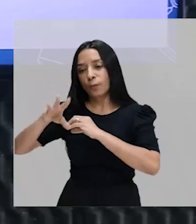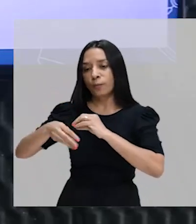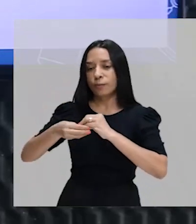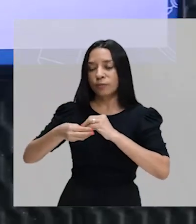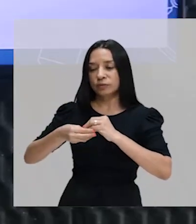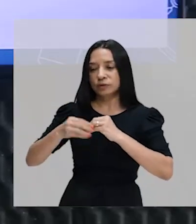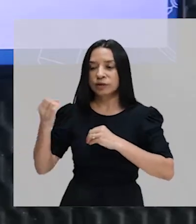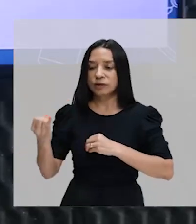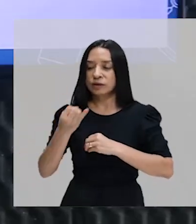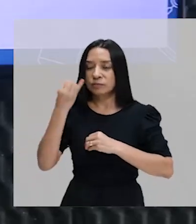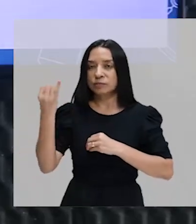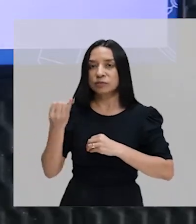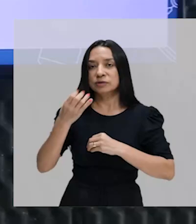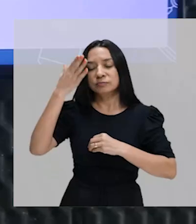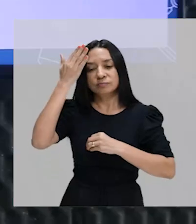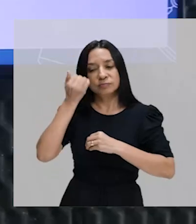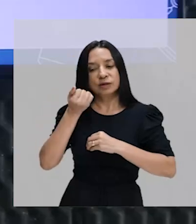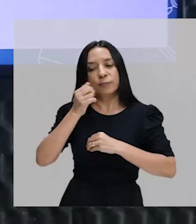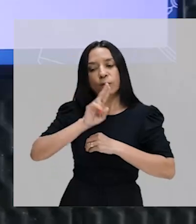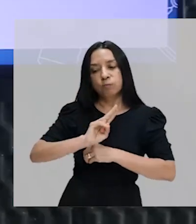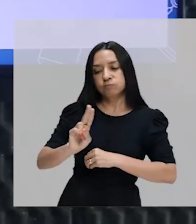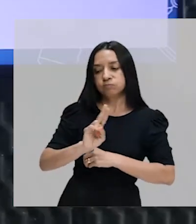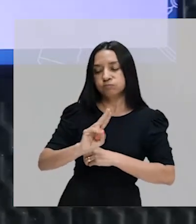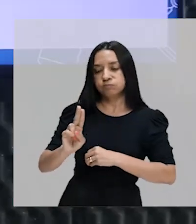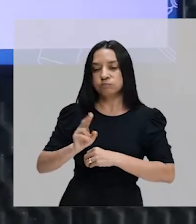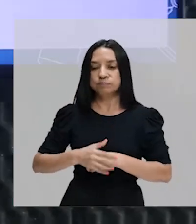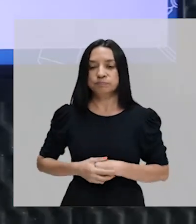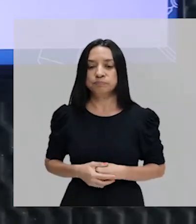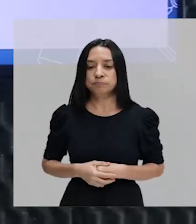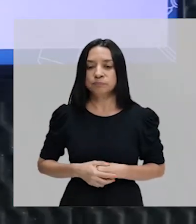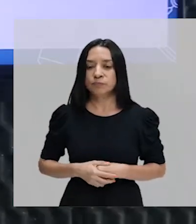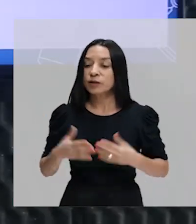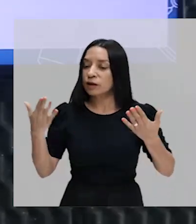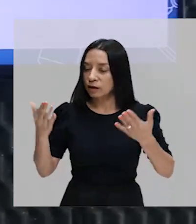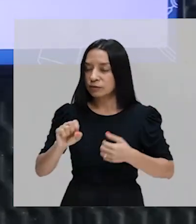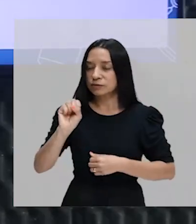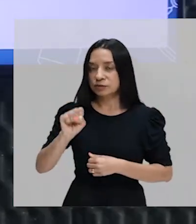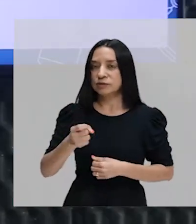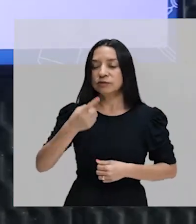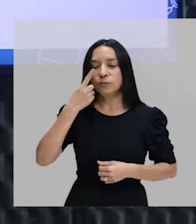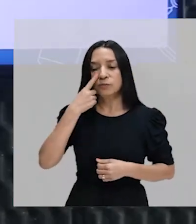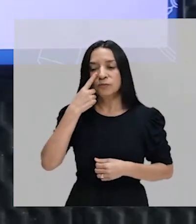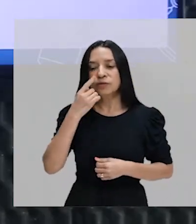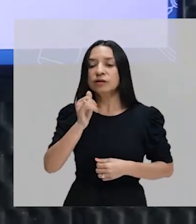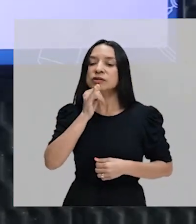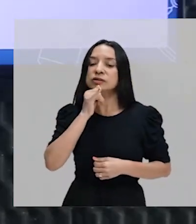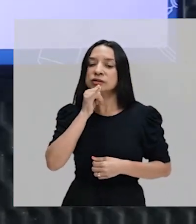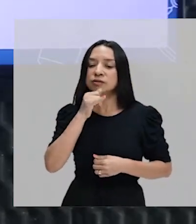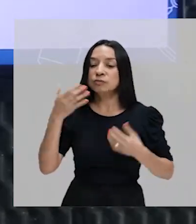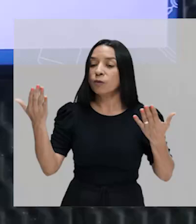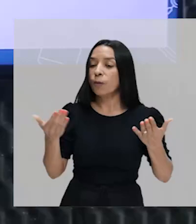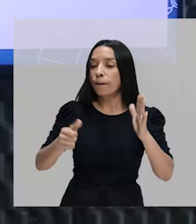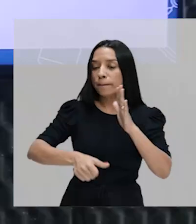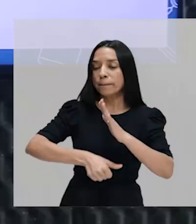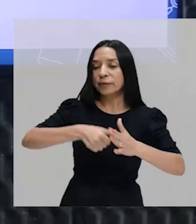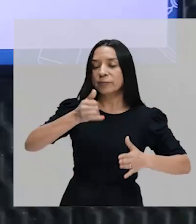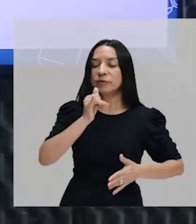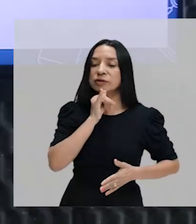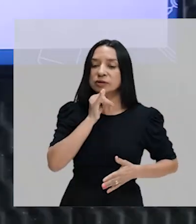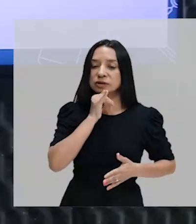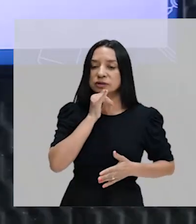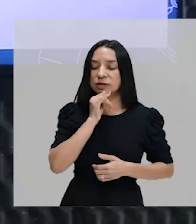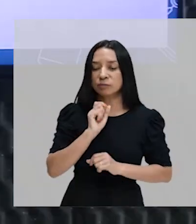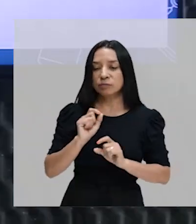Então, agora sim, nós vamos ver exemplos. Gente, olha só. Aqui no nosso primeiro exemplo, até uma fração que nós já vimos,